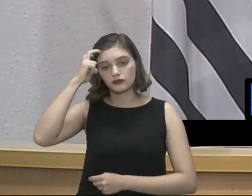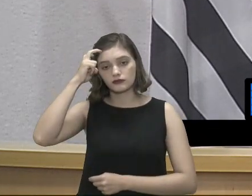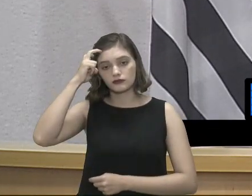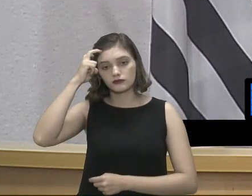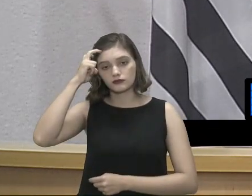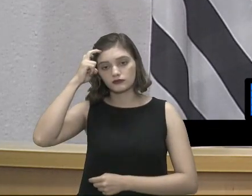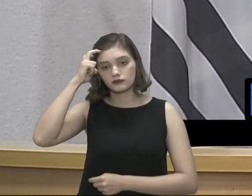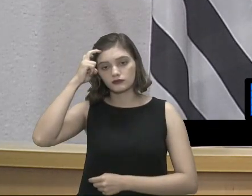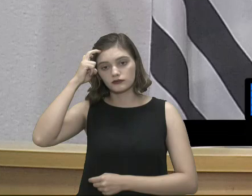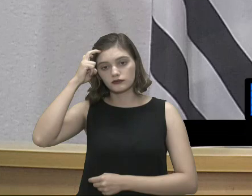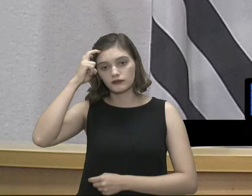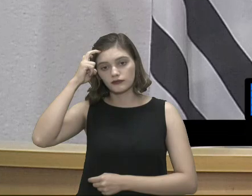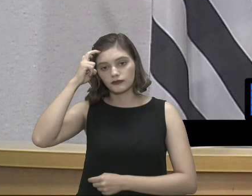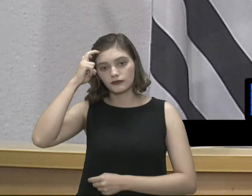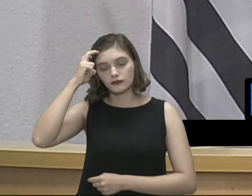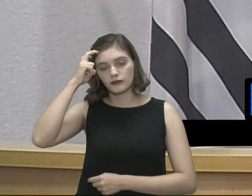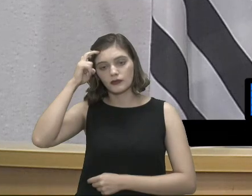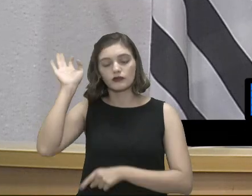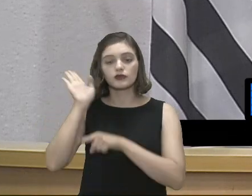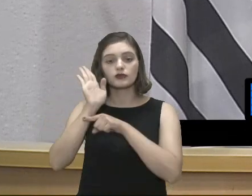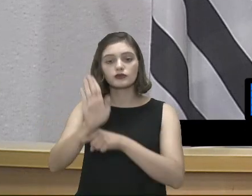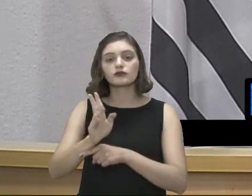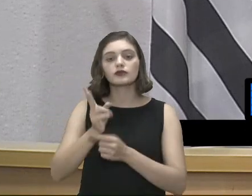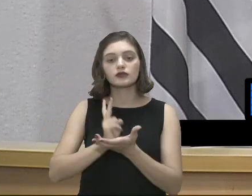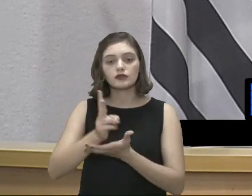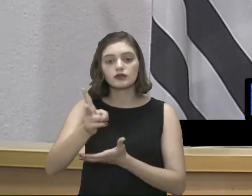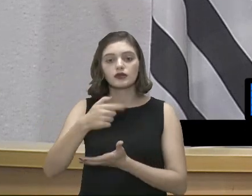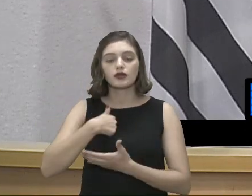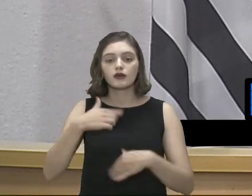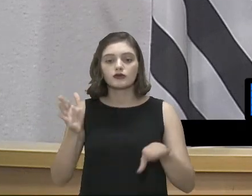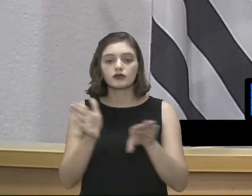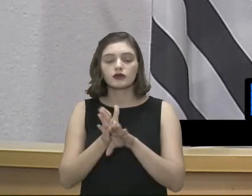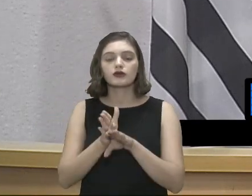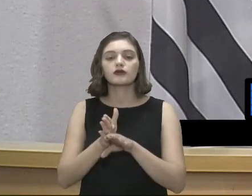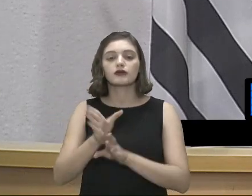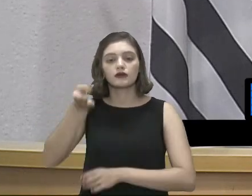já nos fornece muita coisa. Desde quando eu cheguei aqui em Taubaté,